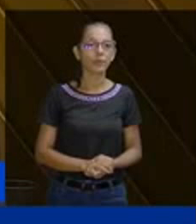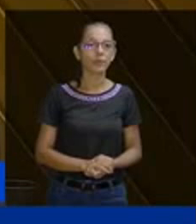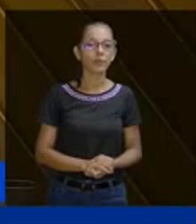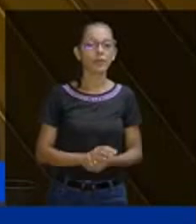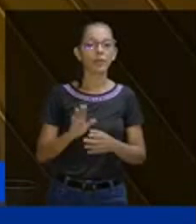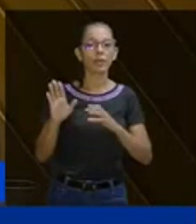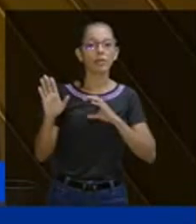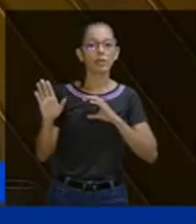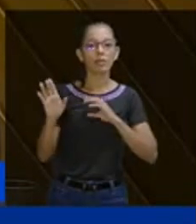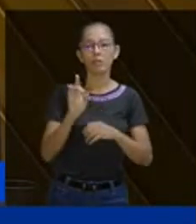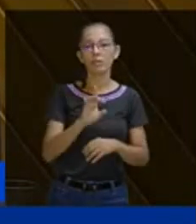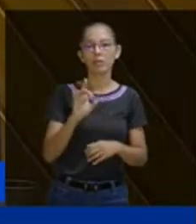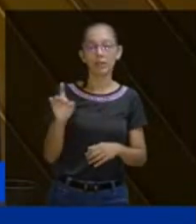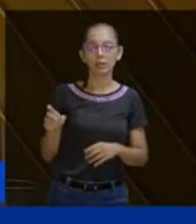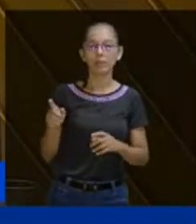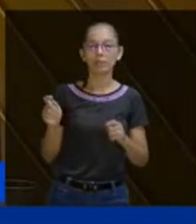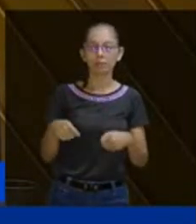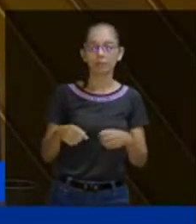candidatos,